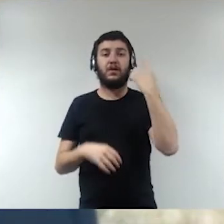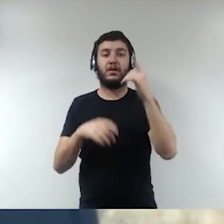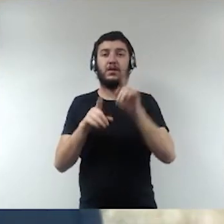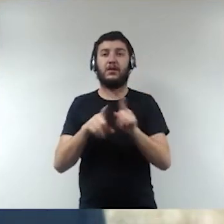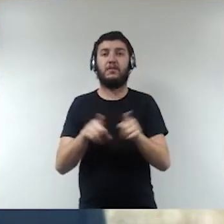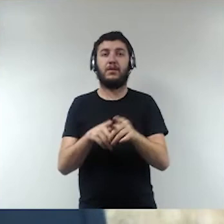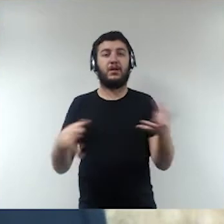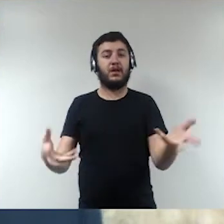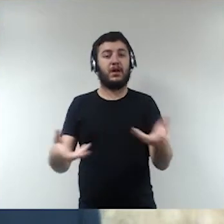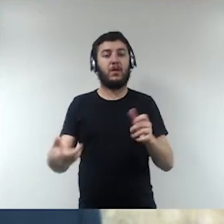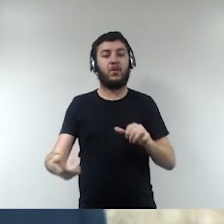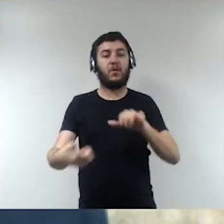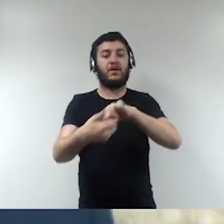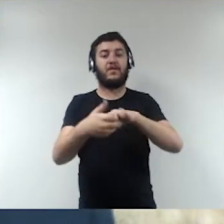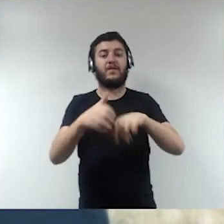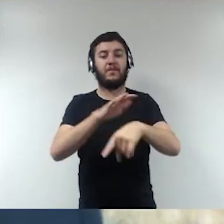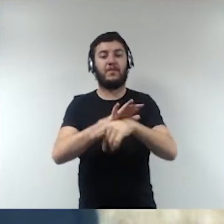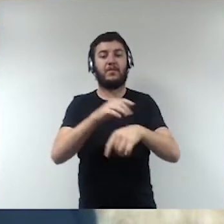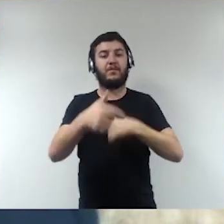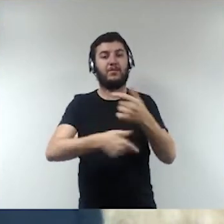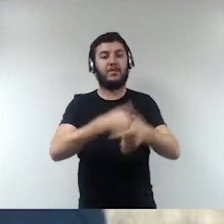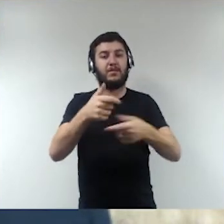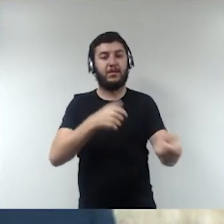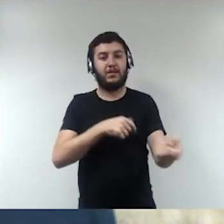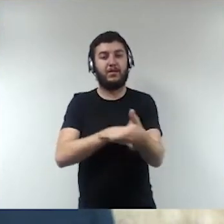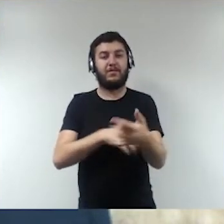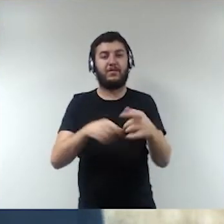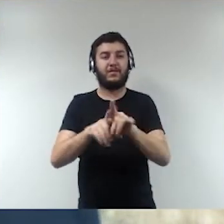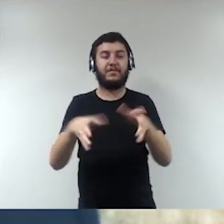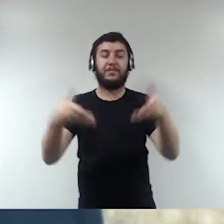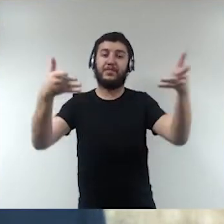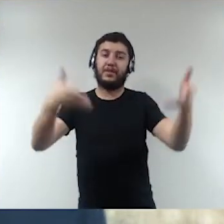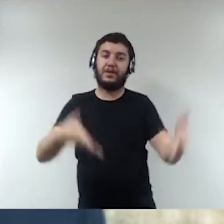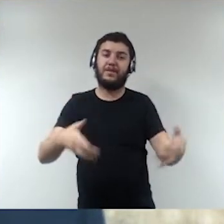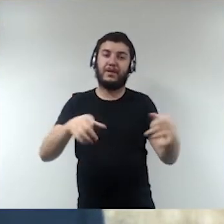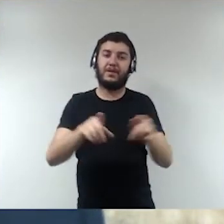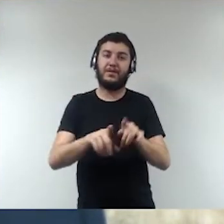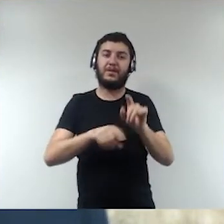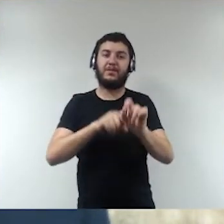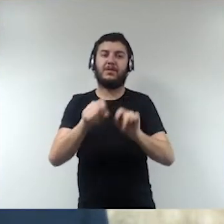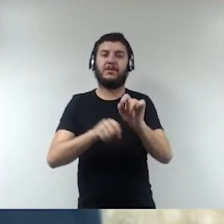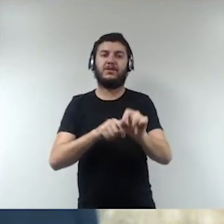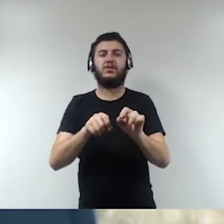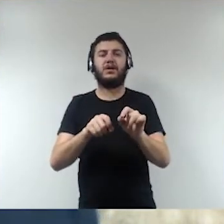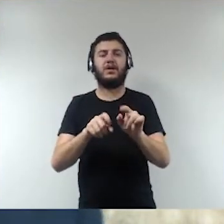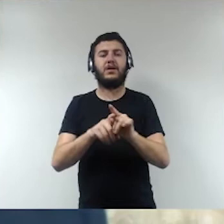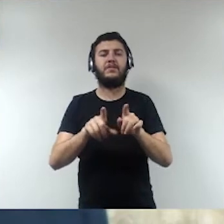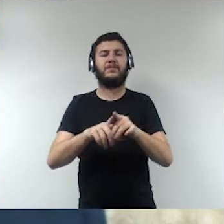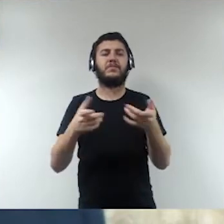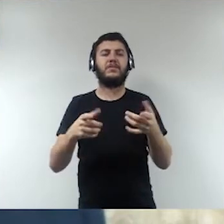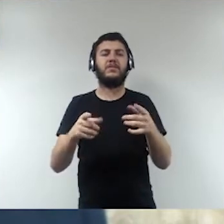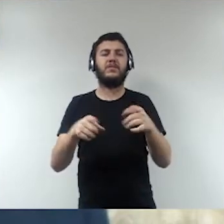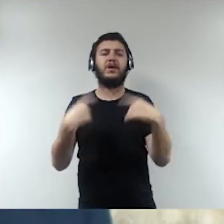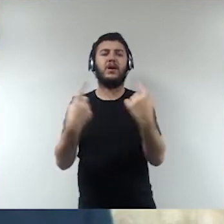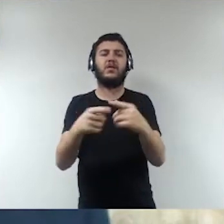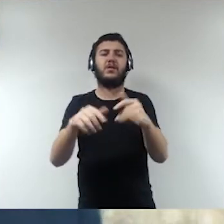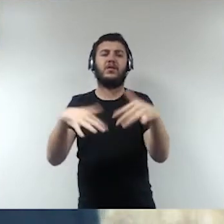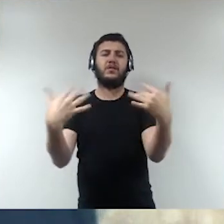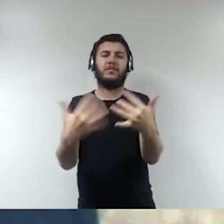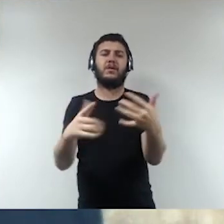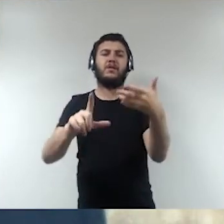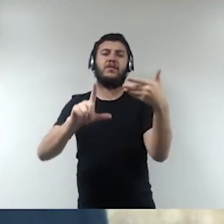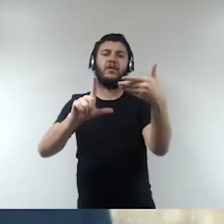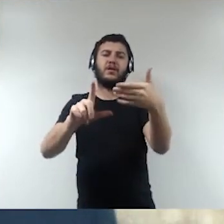qualificação para esse novo normal, para poder participar de sessões por videoconferência, nos escritórios